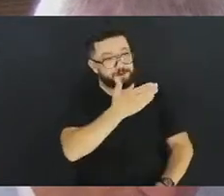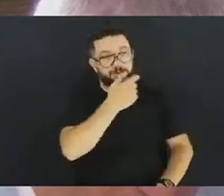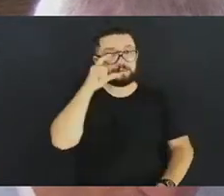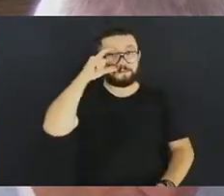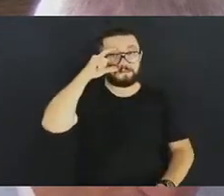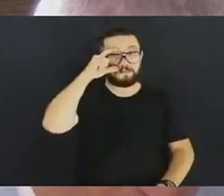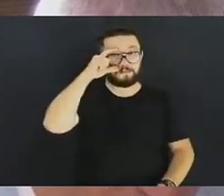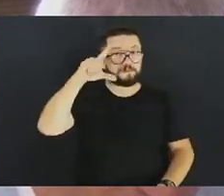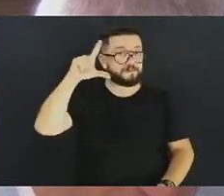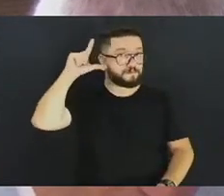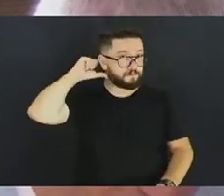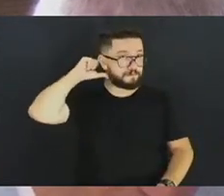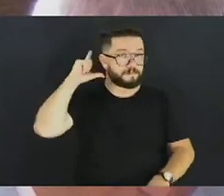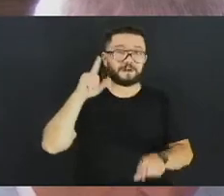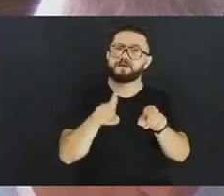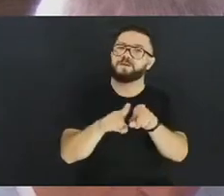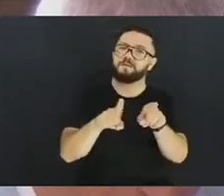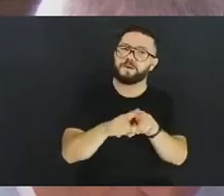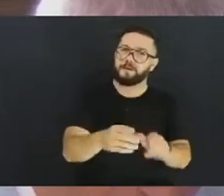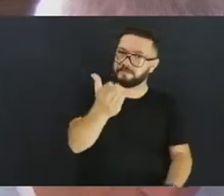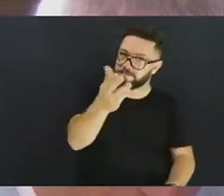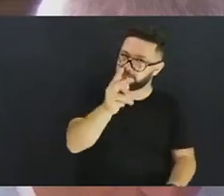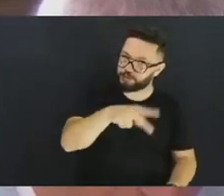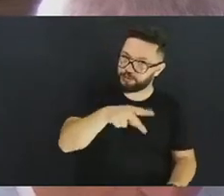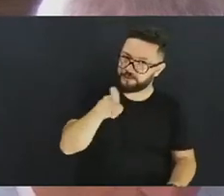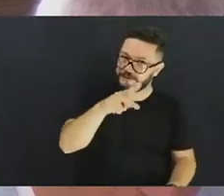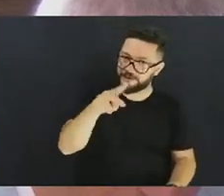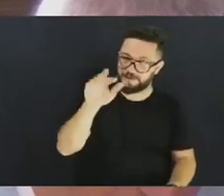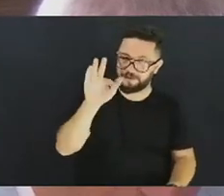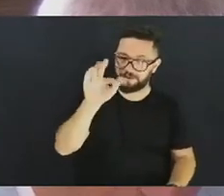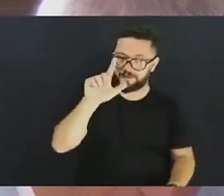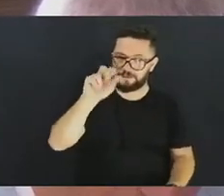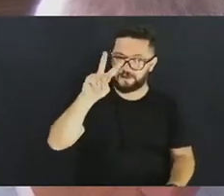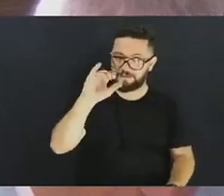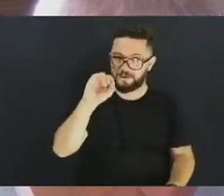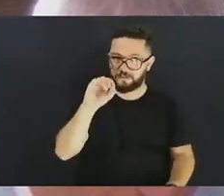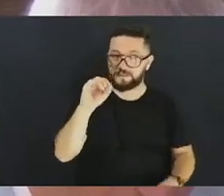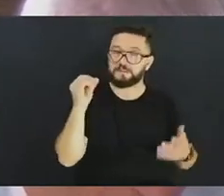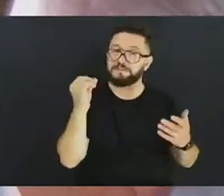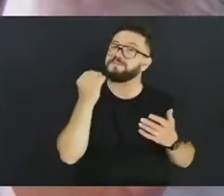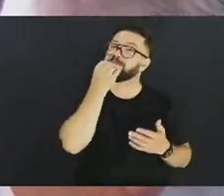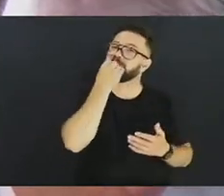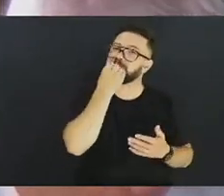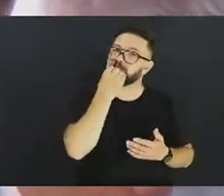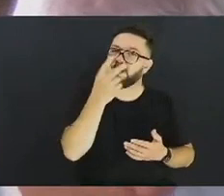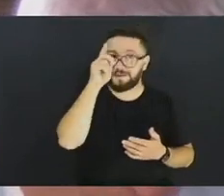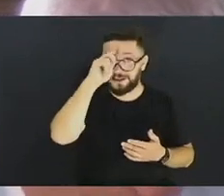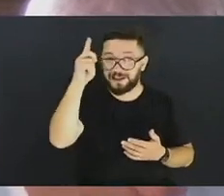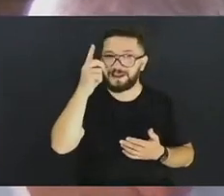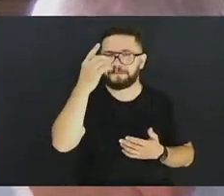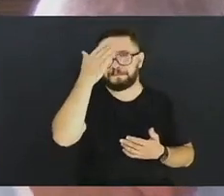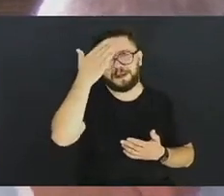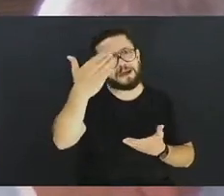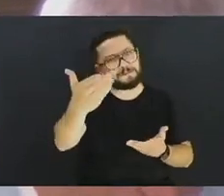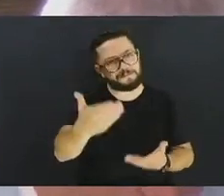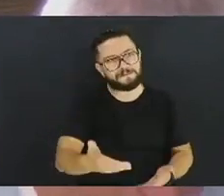agradecer também a presença do professor Flávio Zanetti, né, e vou ser bem objetiva, porque o tempo